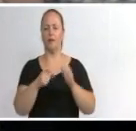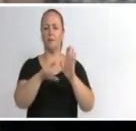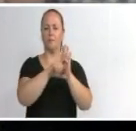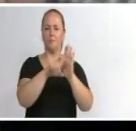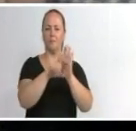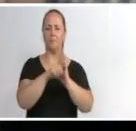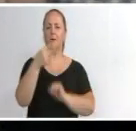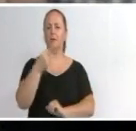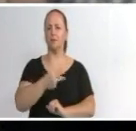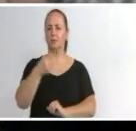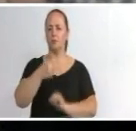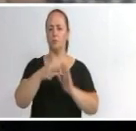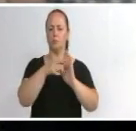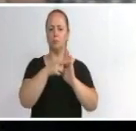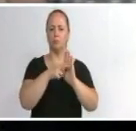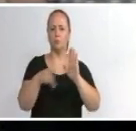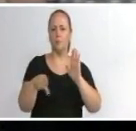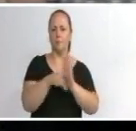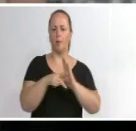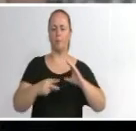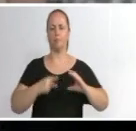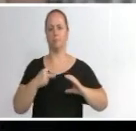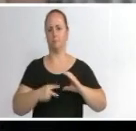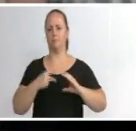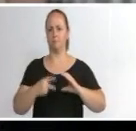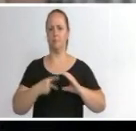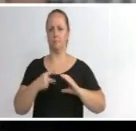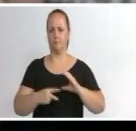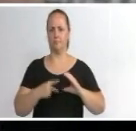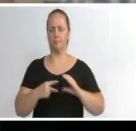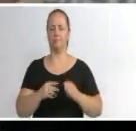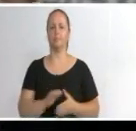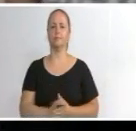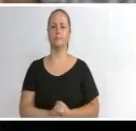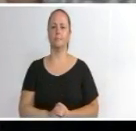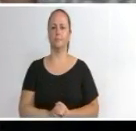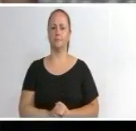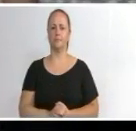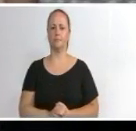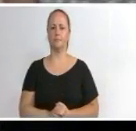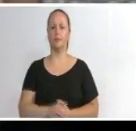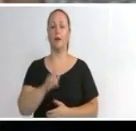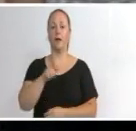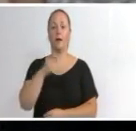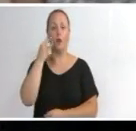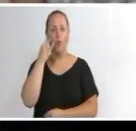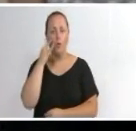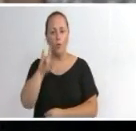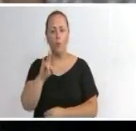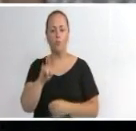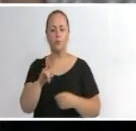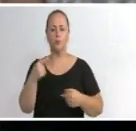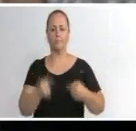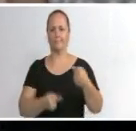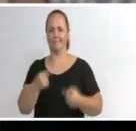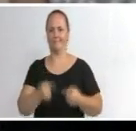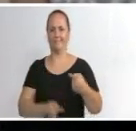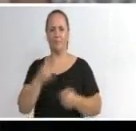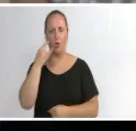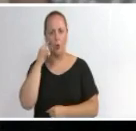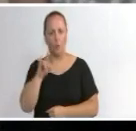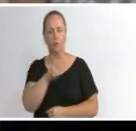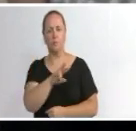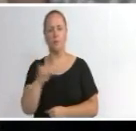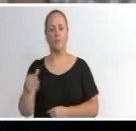regimento interno desta Casa Legislativa. Esta é a última fase de discussão, agora então vai